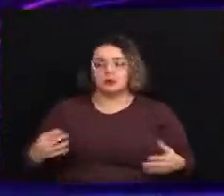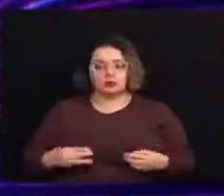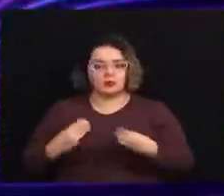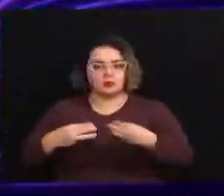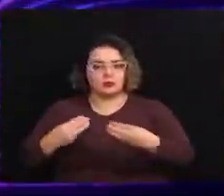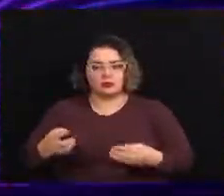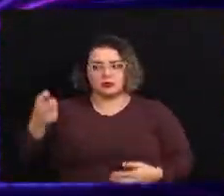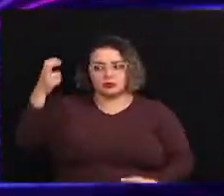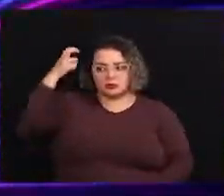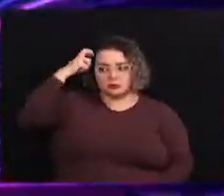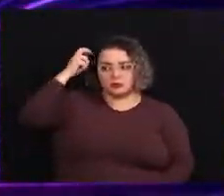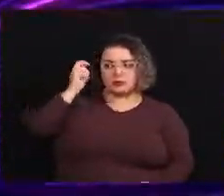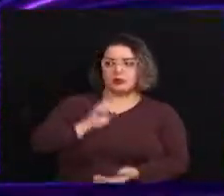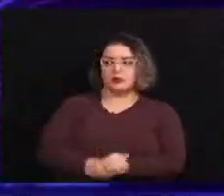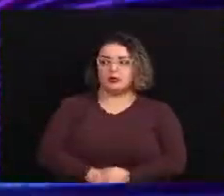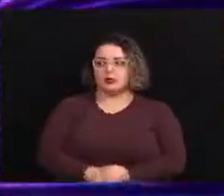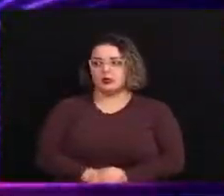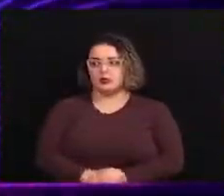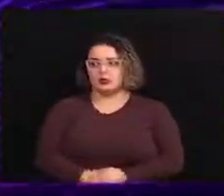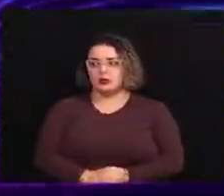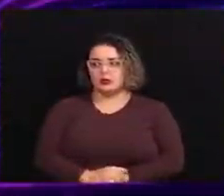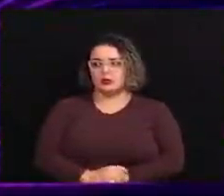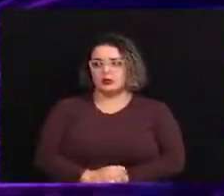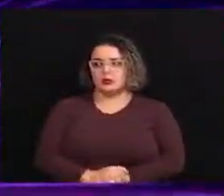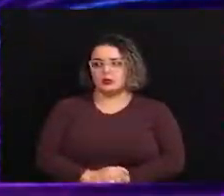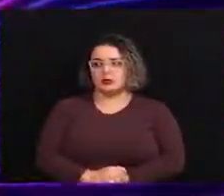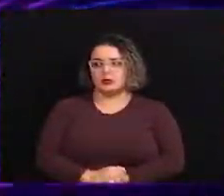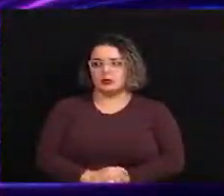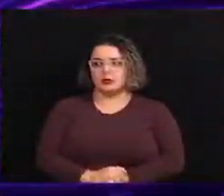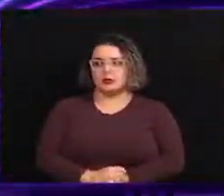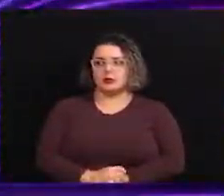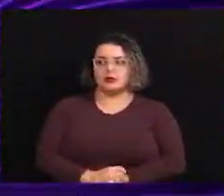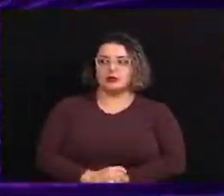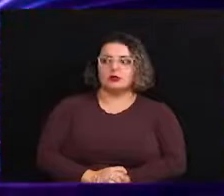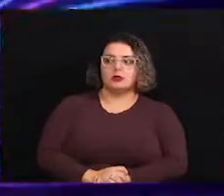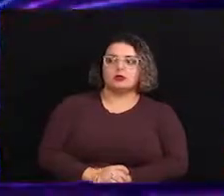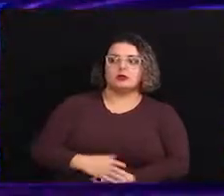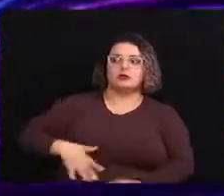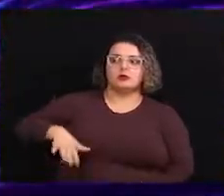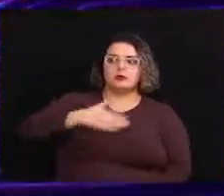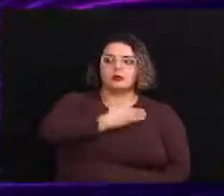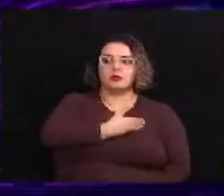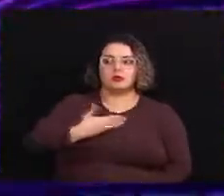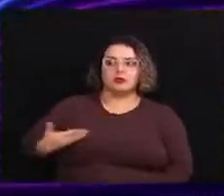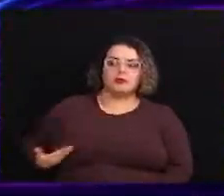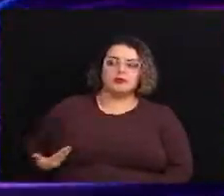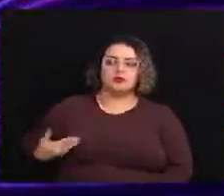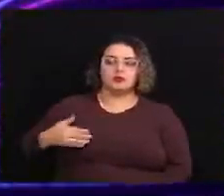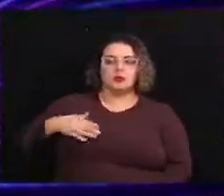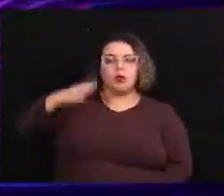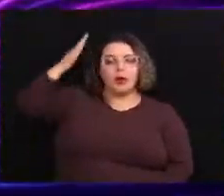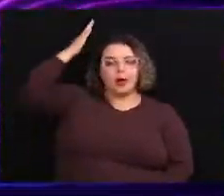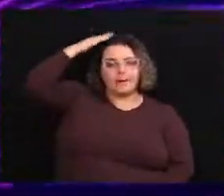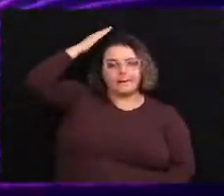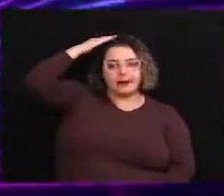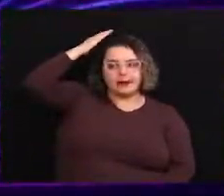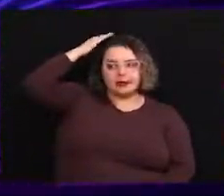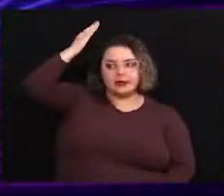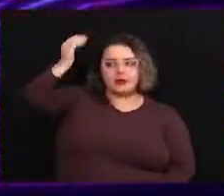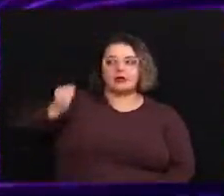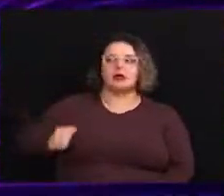Ministério da Cultura, pela Sanepar, que é a Companhia de Saneamento do Paraná, e pelo governo do Paraná. Então,